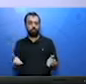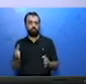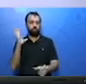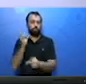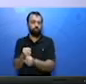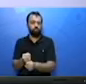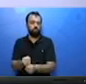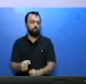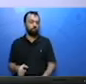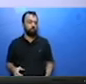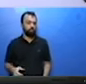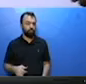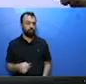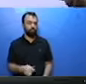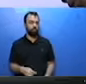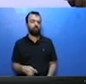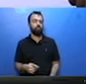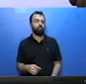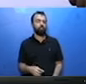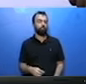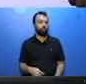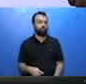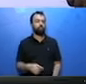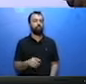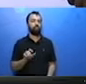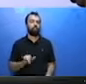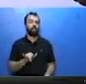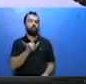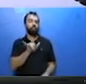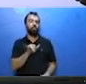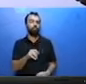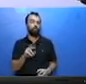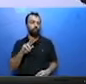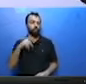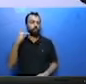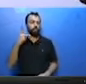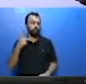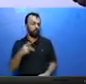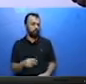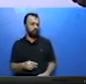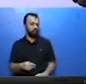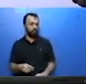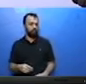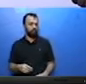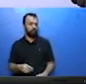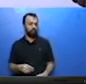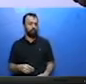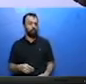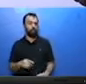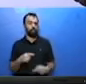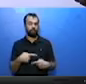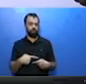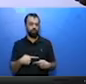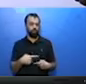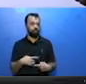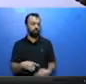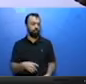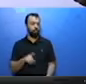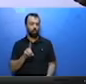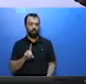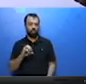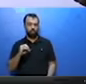Aqui eu coloquei x ao quadrado, é o vice do x, né? Mas aqui na verdade é y. Então aqui y ao quadrado é igual 10